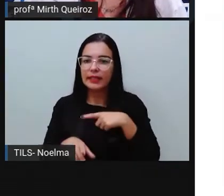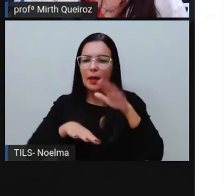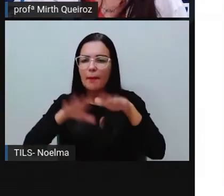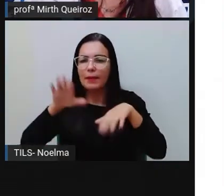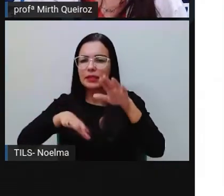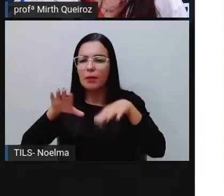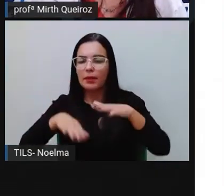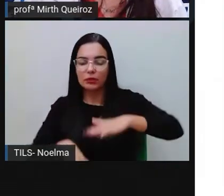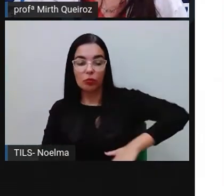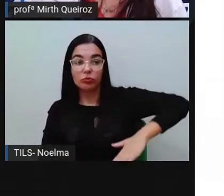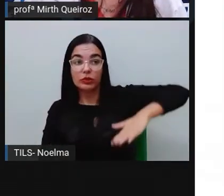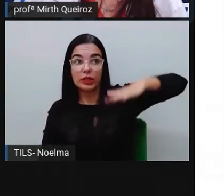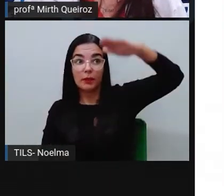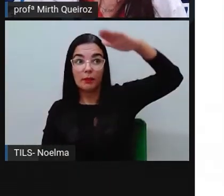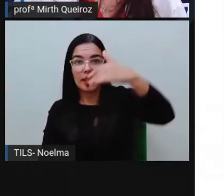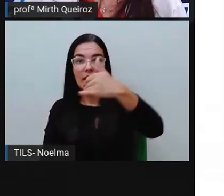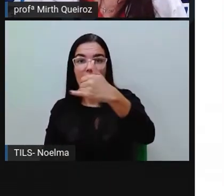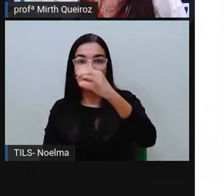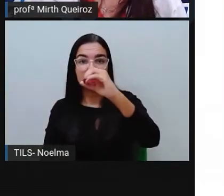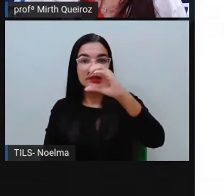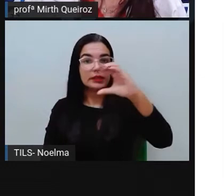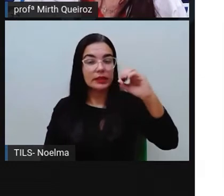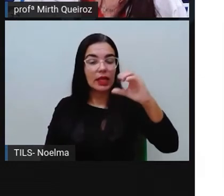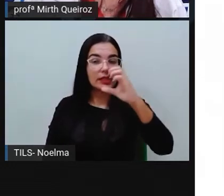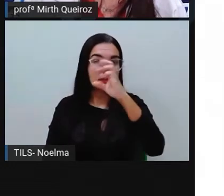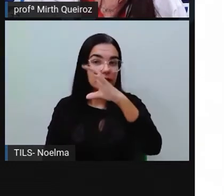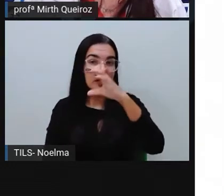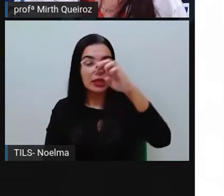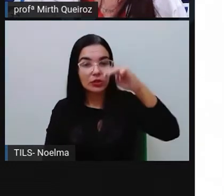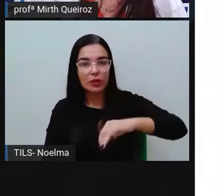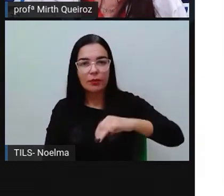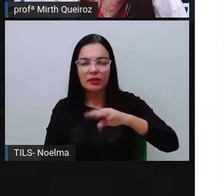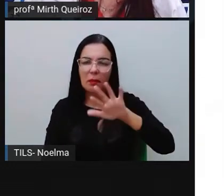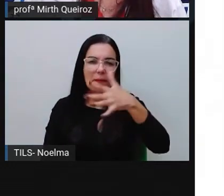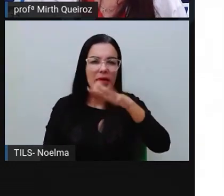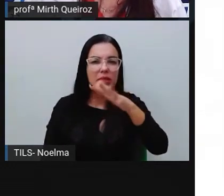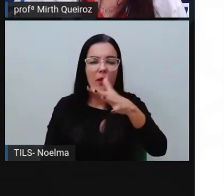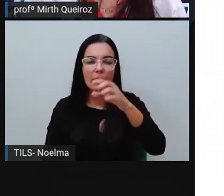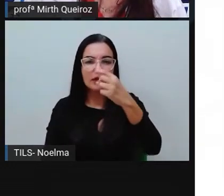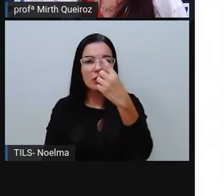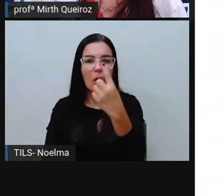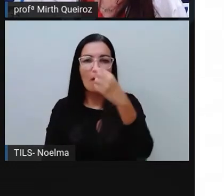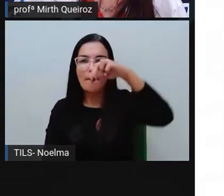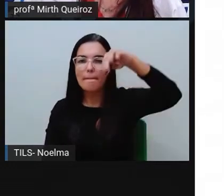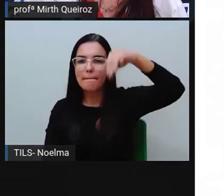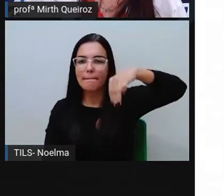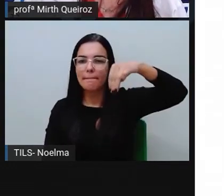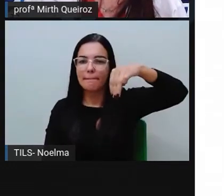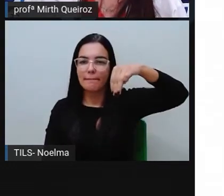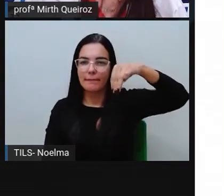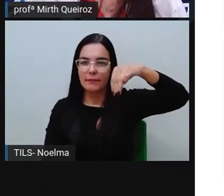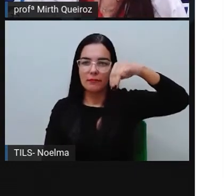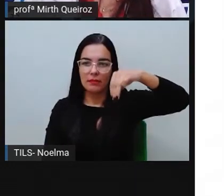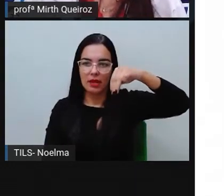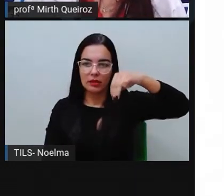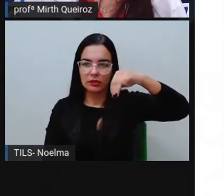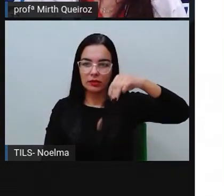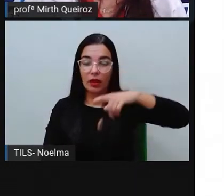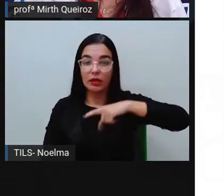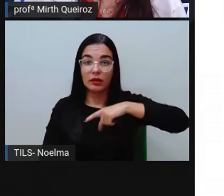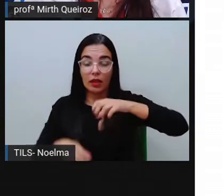Pode ter até 100 centímetros, sem contar com a cauda, que pode ter mais de